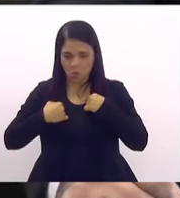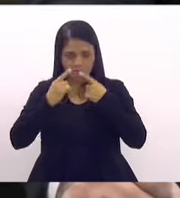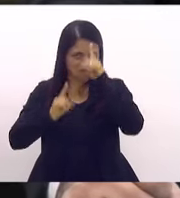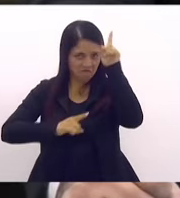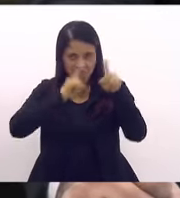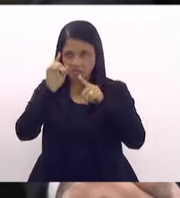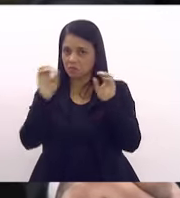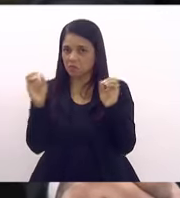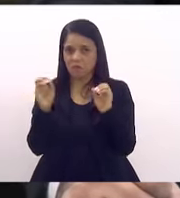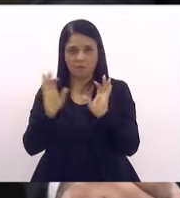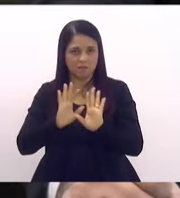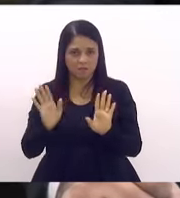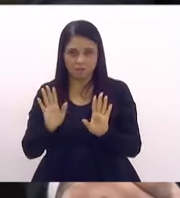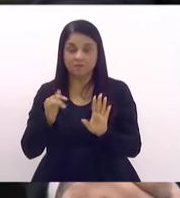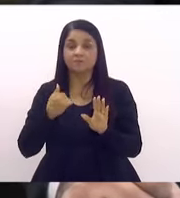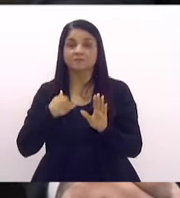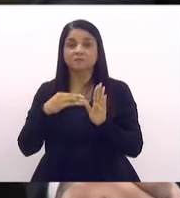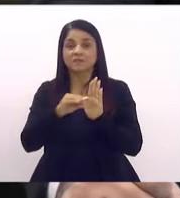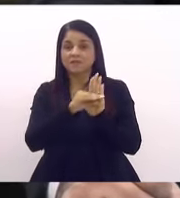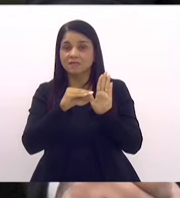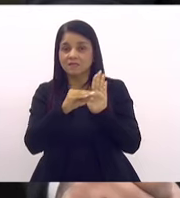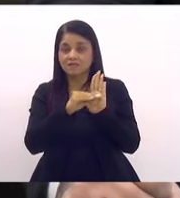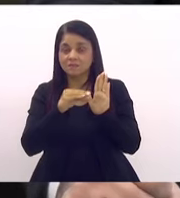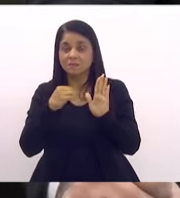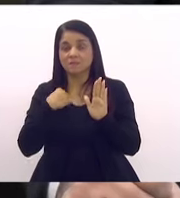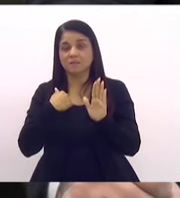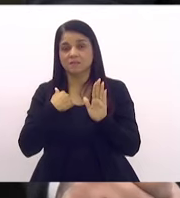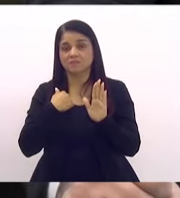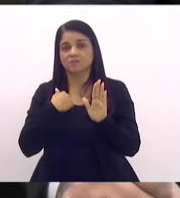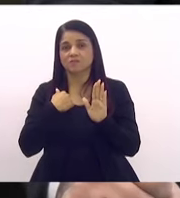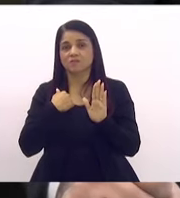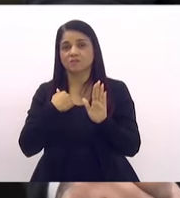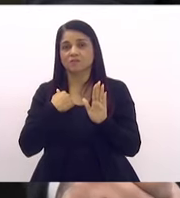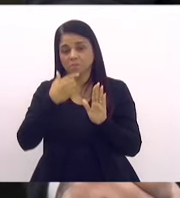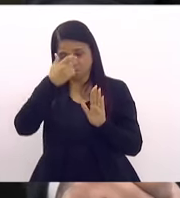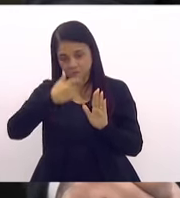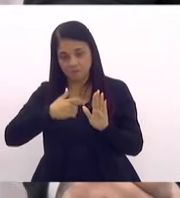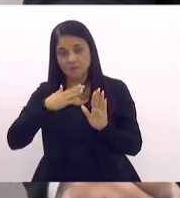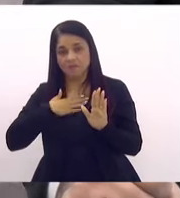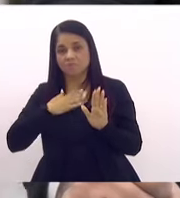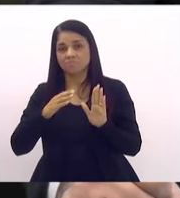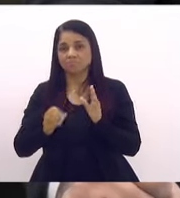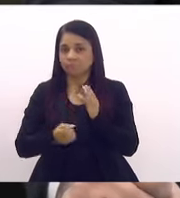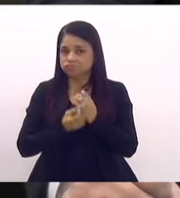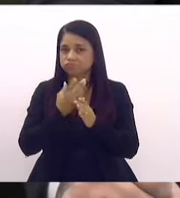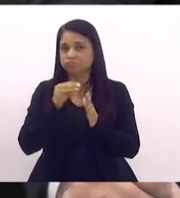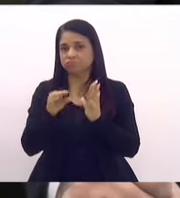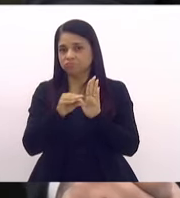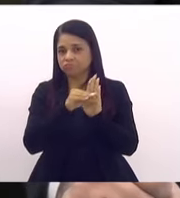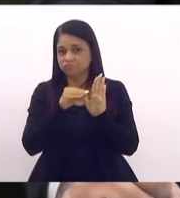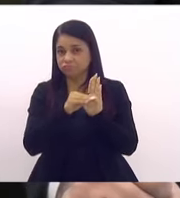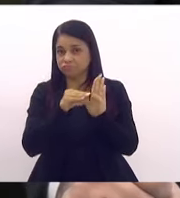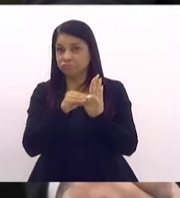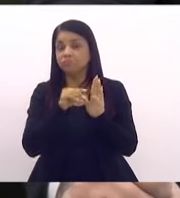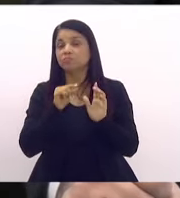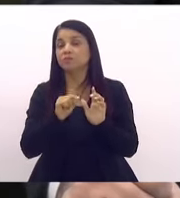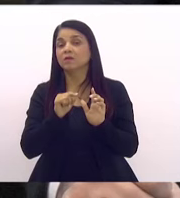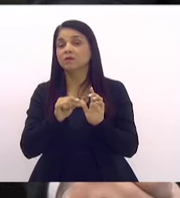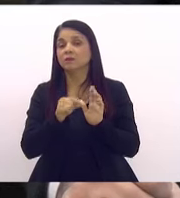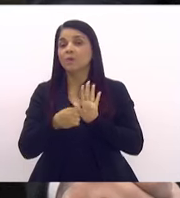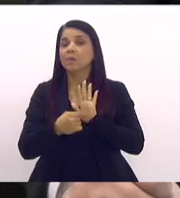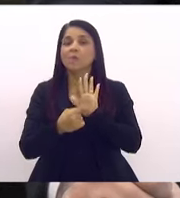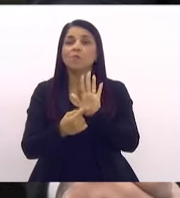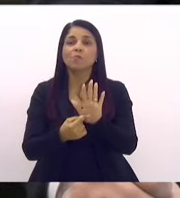a roda. Então, as emendas que fiz foi justamente para trazer,